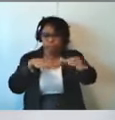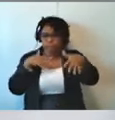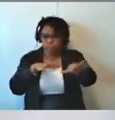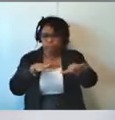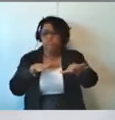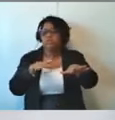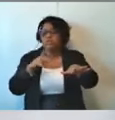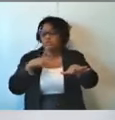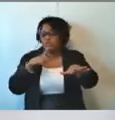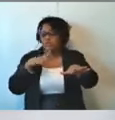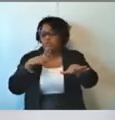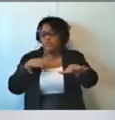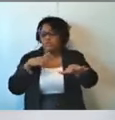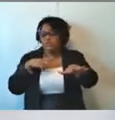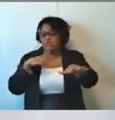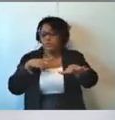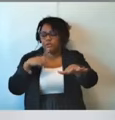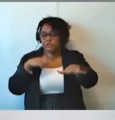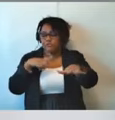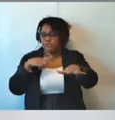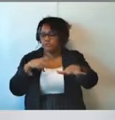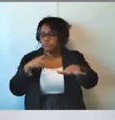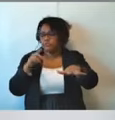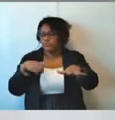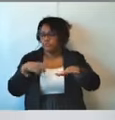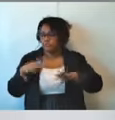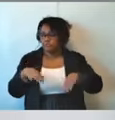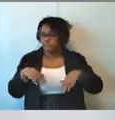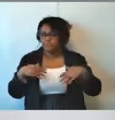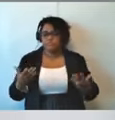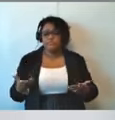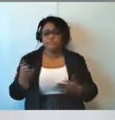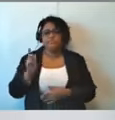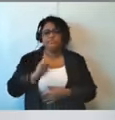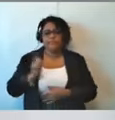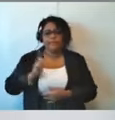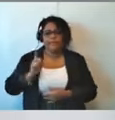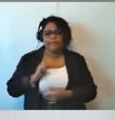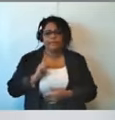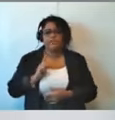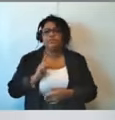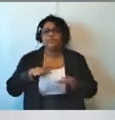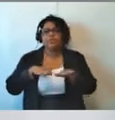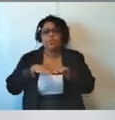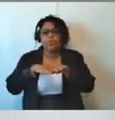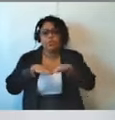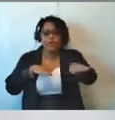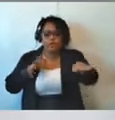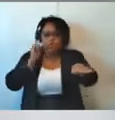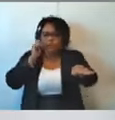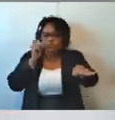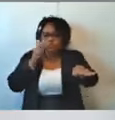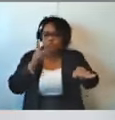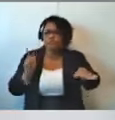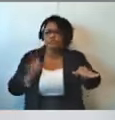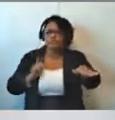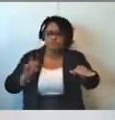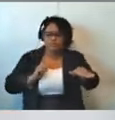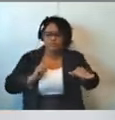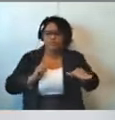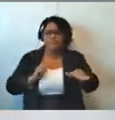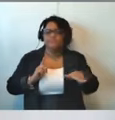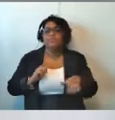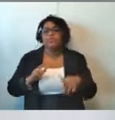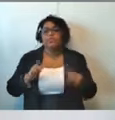nossas. Então, assim, tem alguns pontos que existe a motofaixa, existe o corredor azul lá. Quando chega num certo ponto, onde que a caixa, no